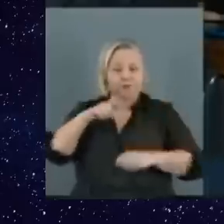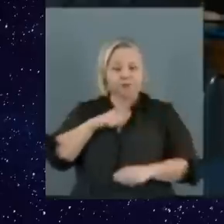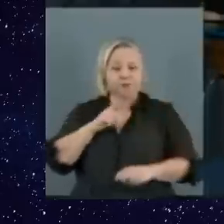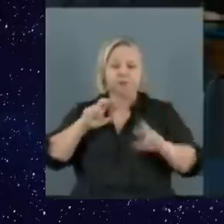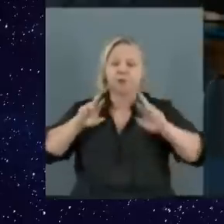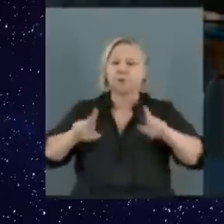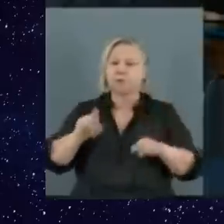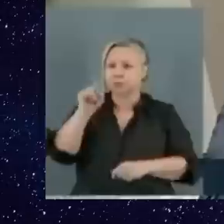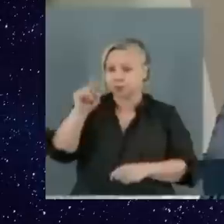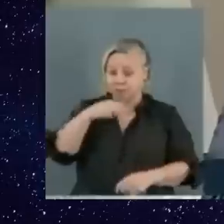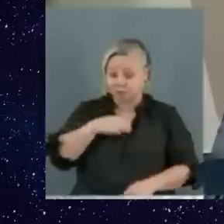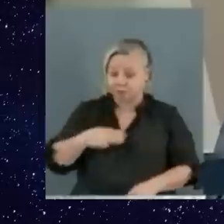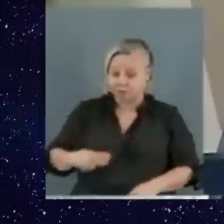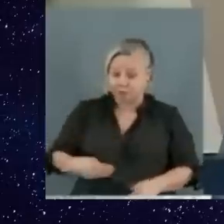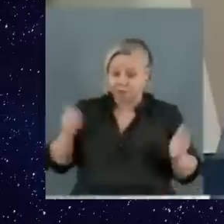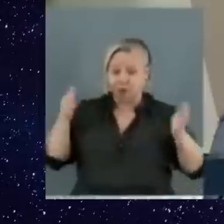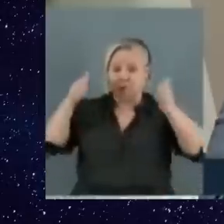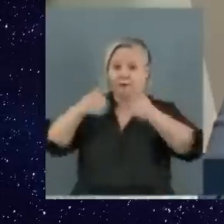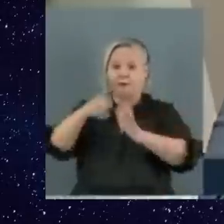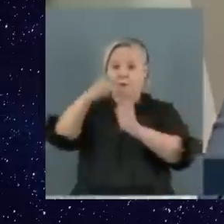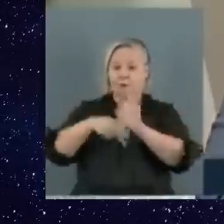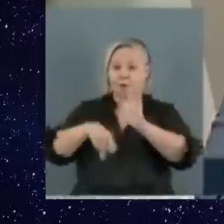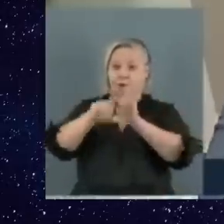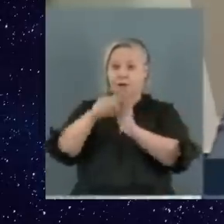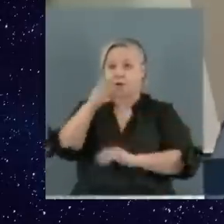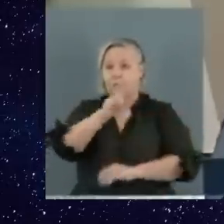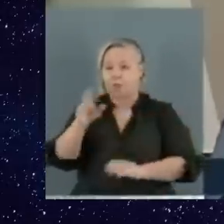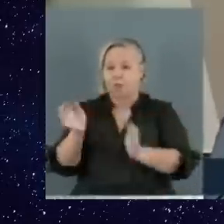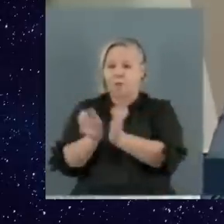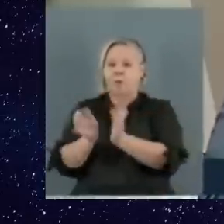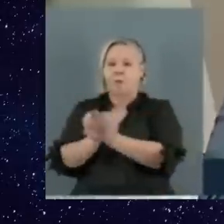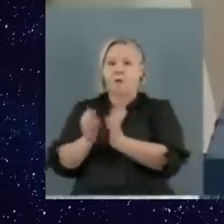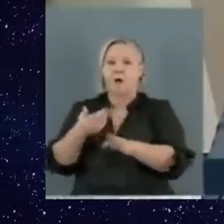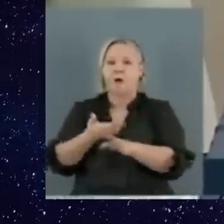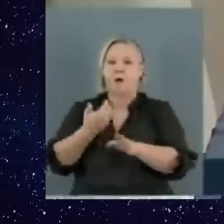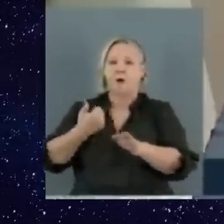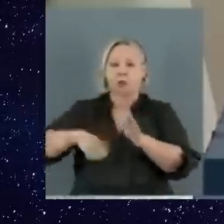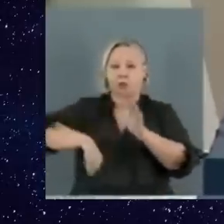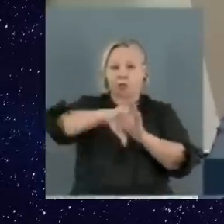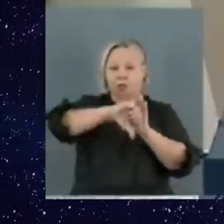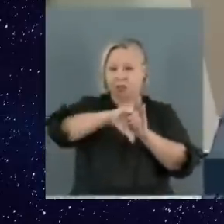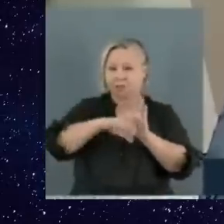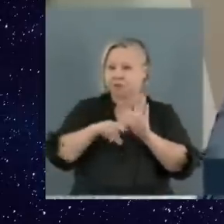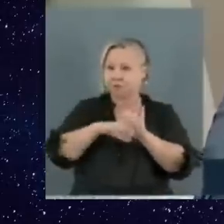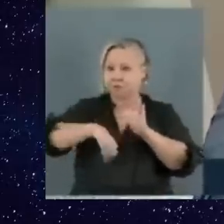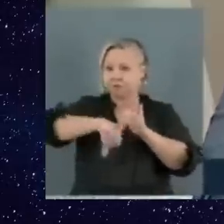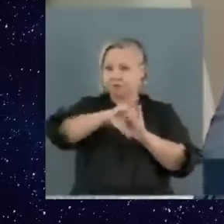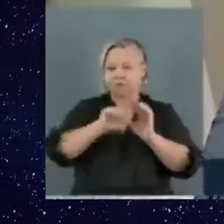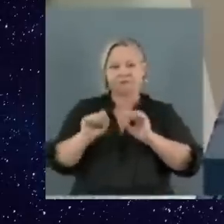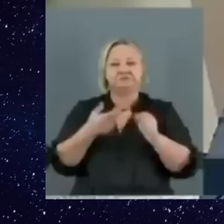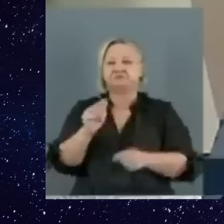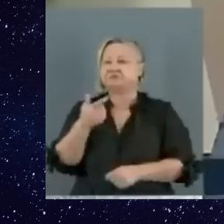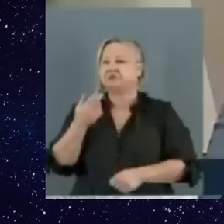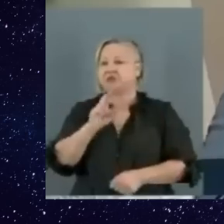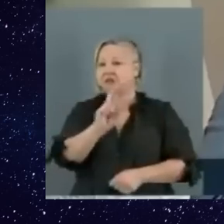o senhor foi ministro, o senhor focou em projetos de lei, o chamado pacote anticrime, que não produziu resultados